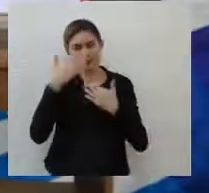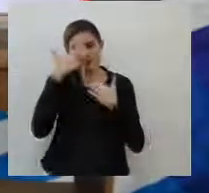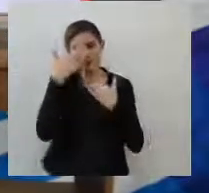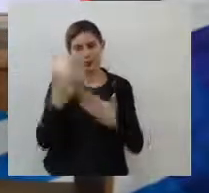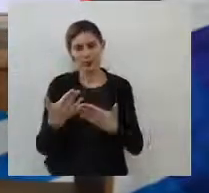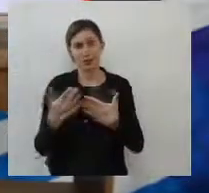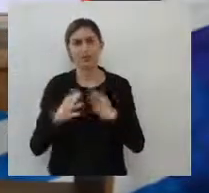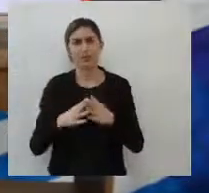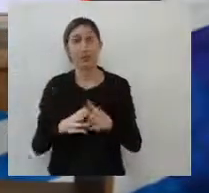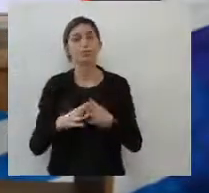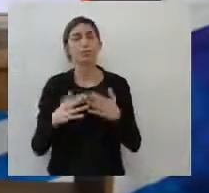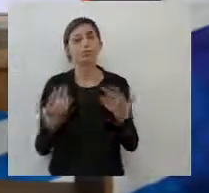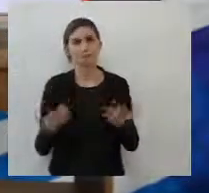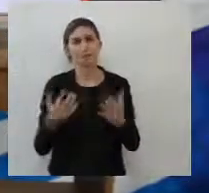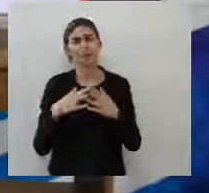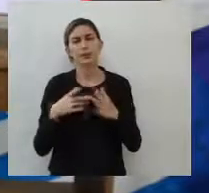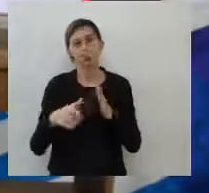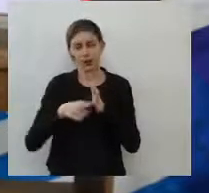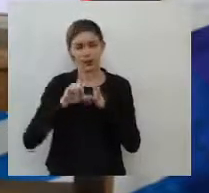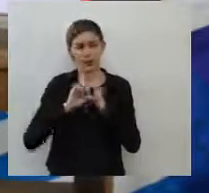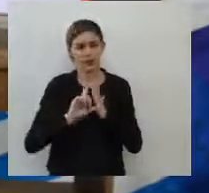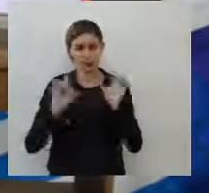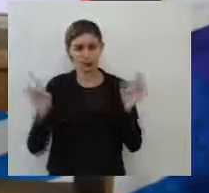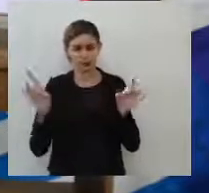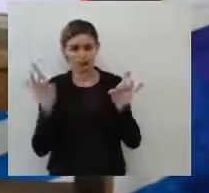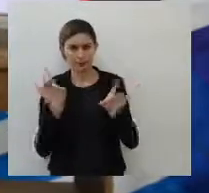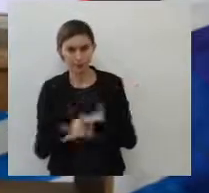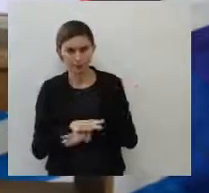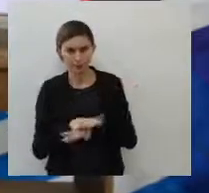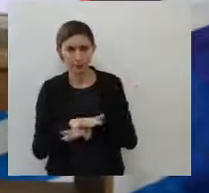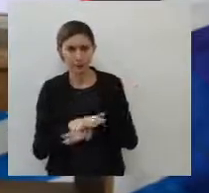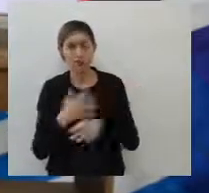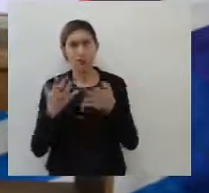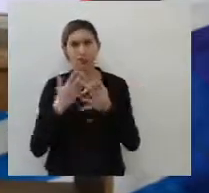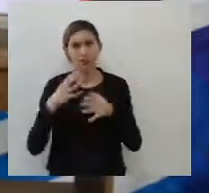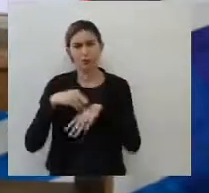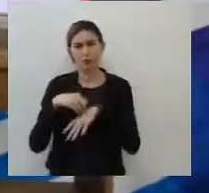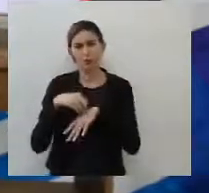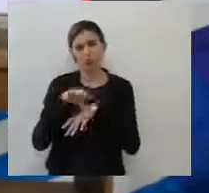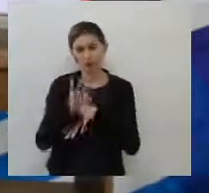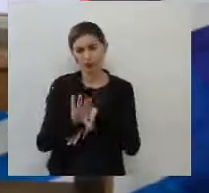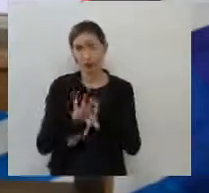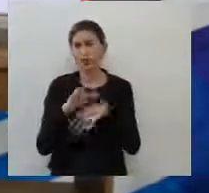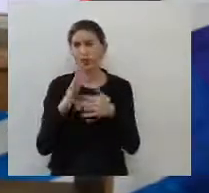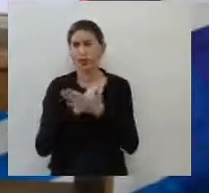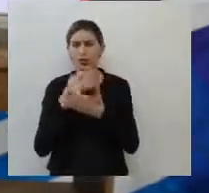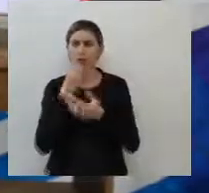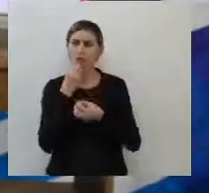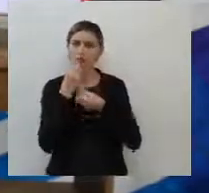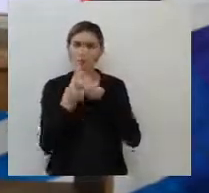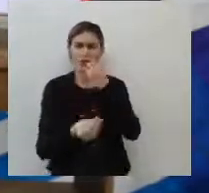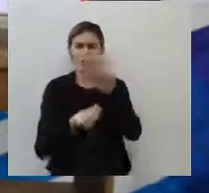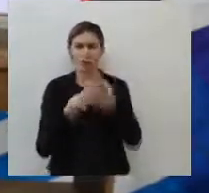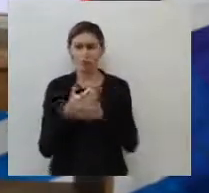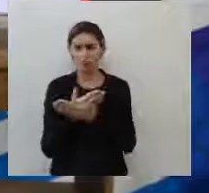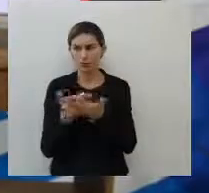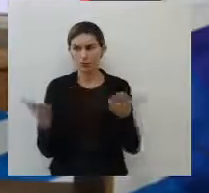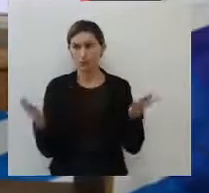obrigado. E antes da gente encerrar, eu queria dar alguns recados para vocês,